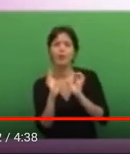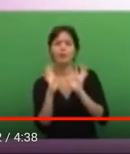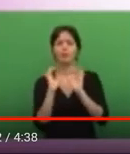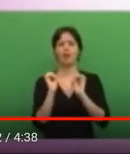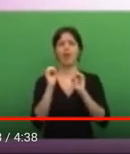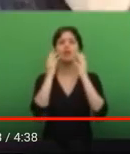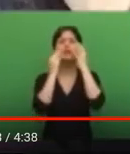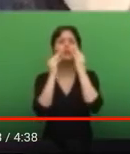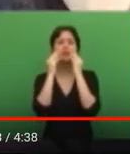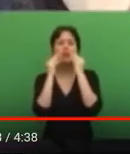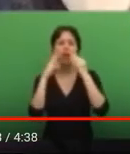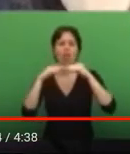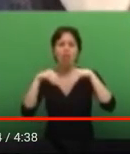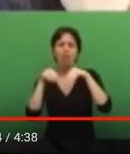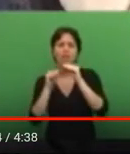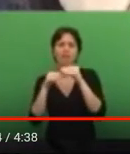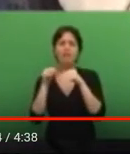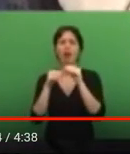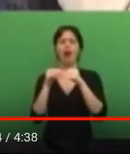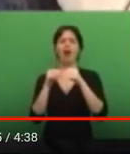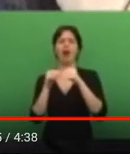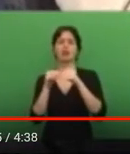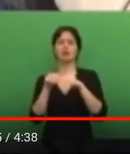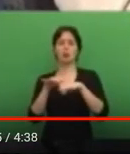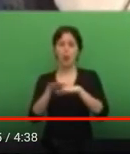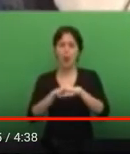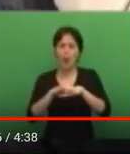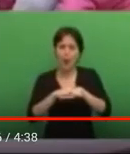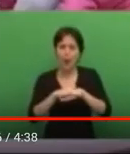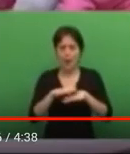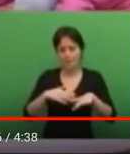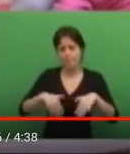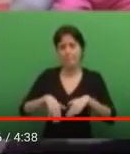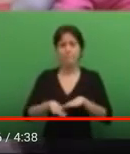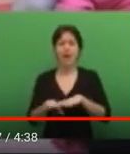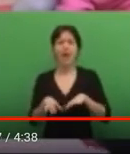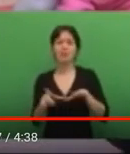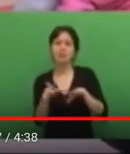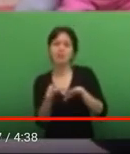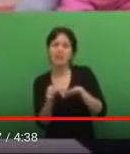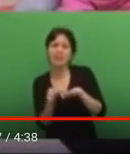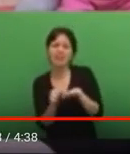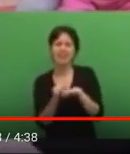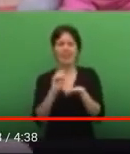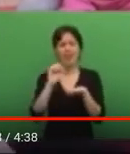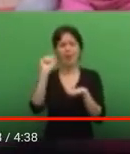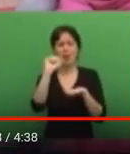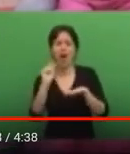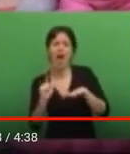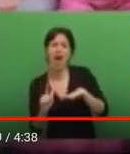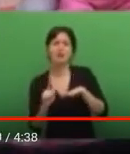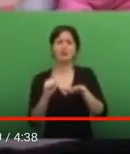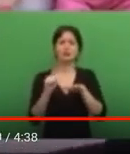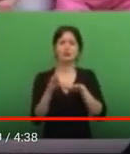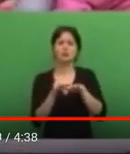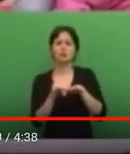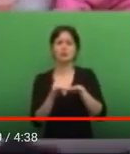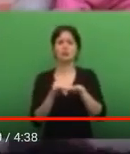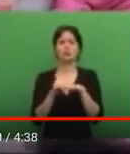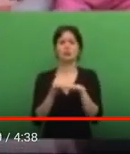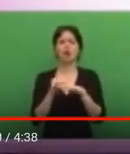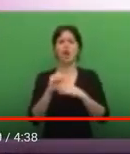mãos, musculatura flácida, dificuldade de andar, pés pequenos, frios e azulados,